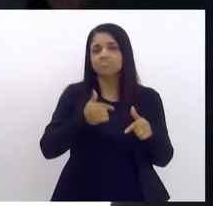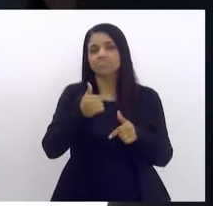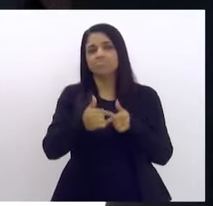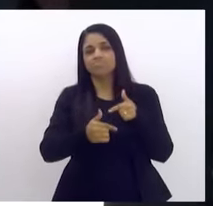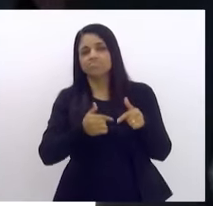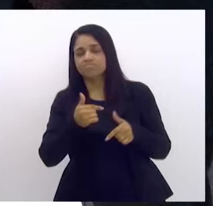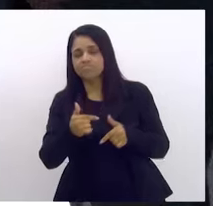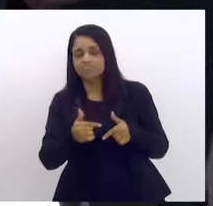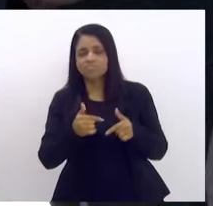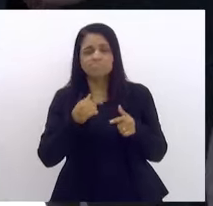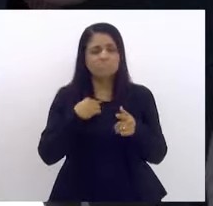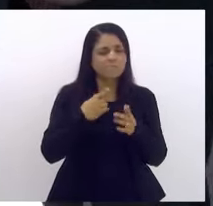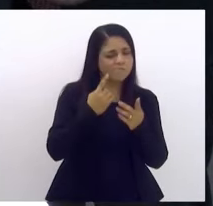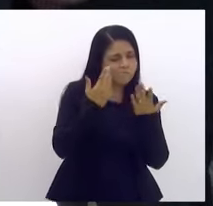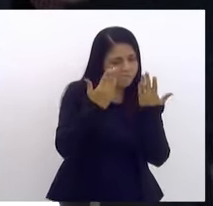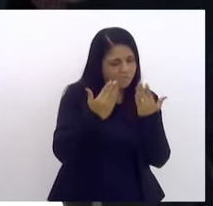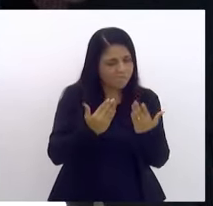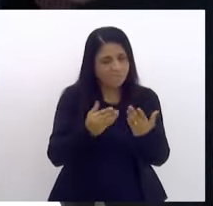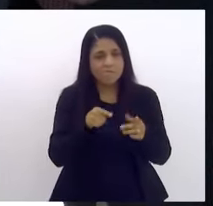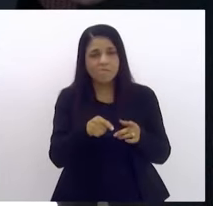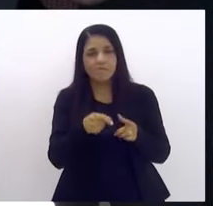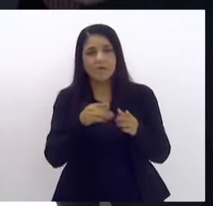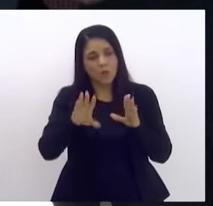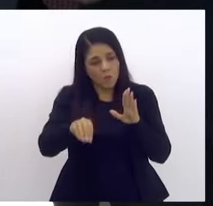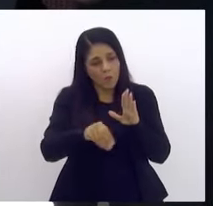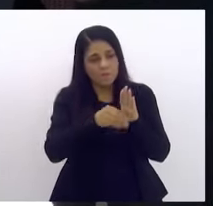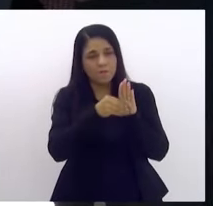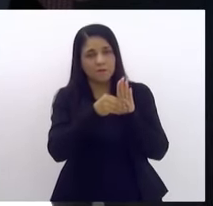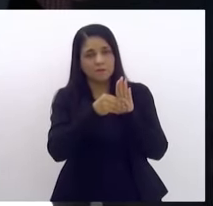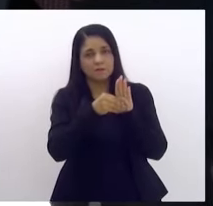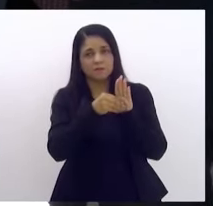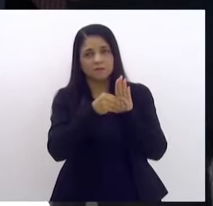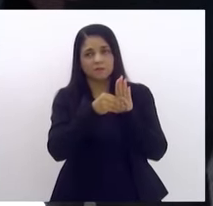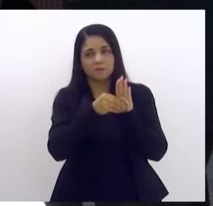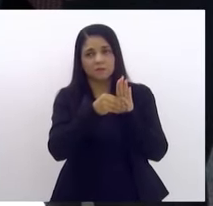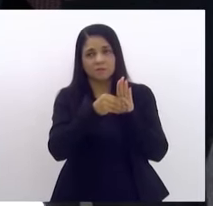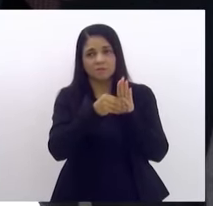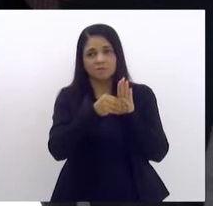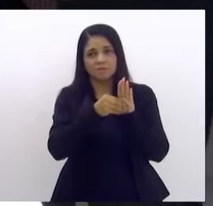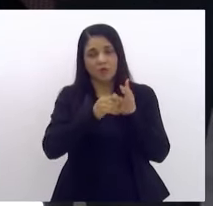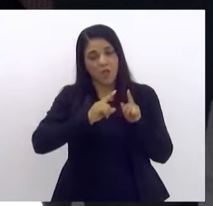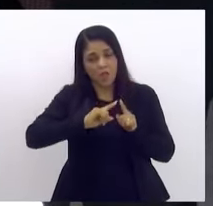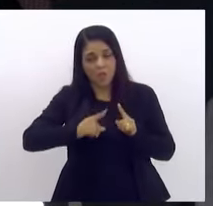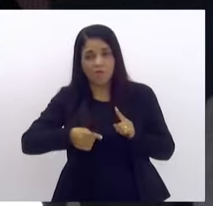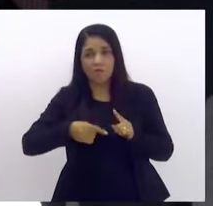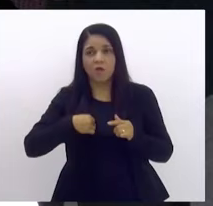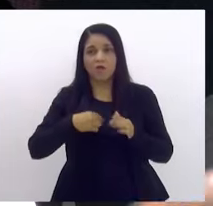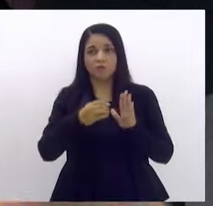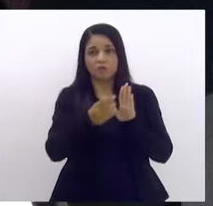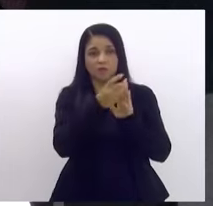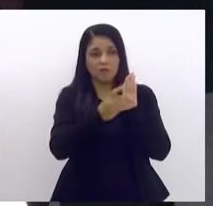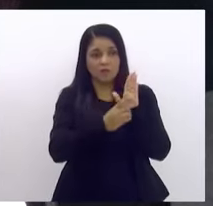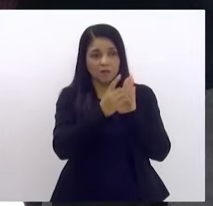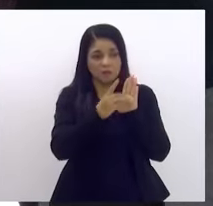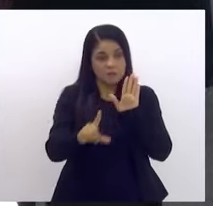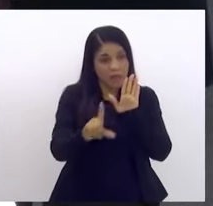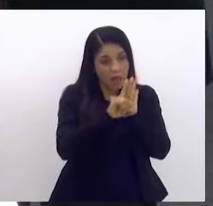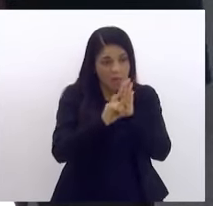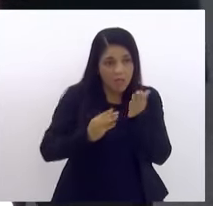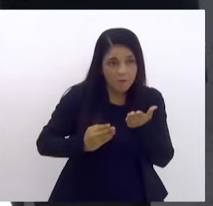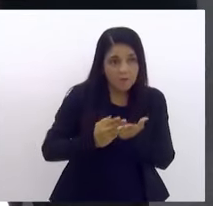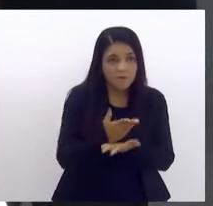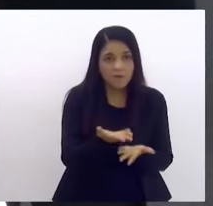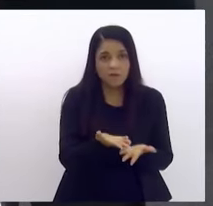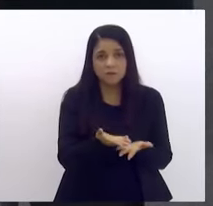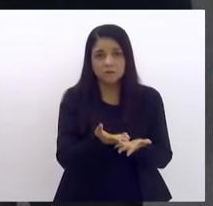uma emenda no sentido de revogar os decretos. Porque se vai ficar uma lei aprovada